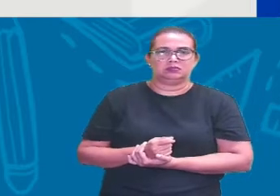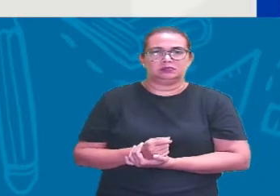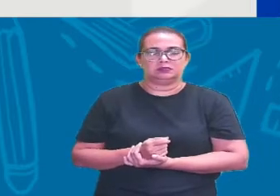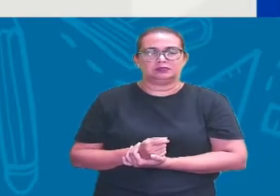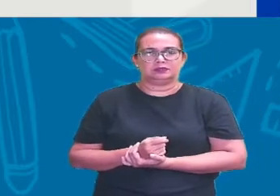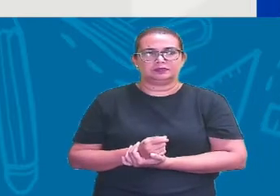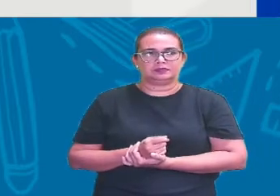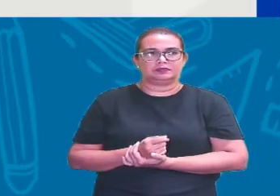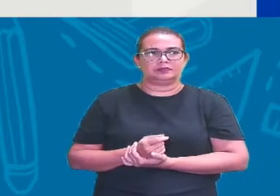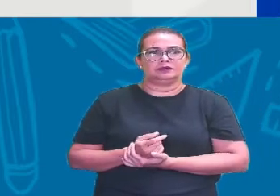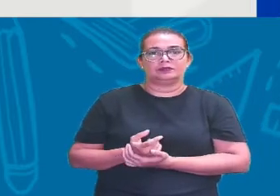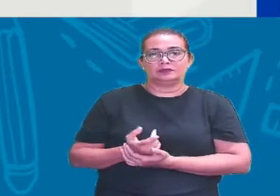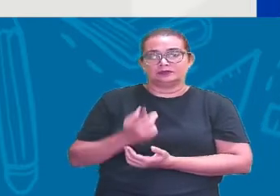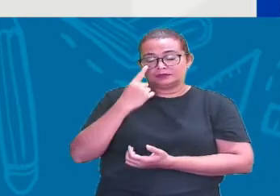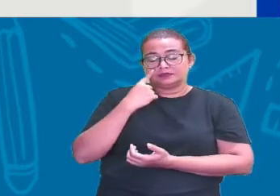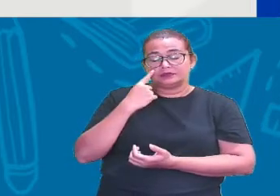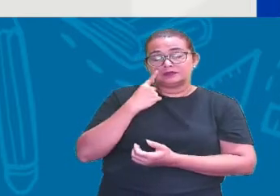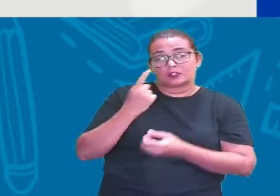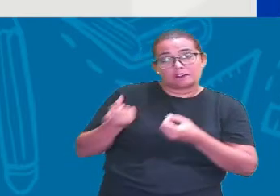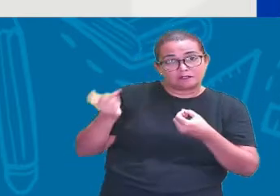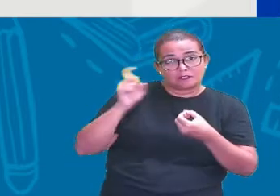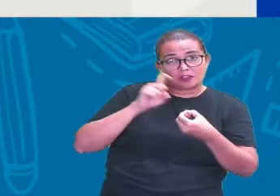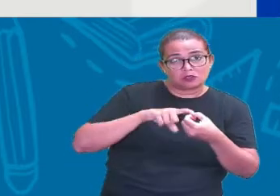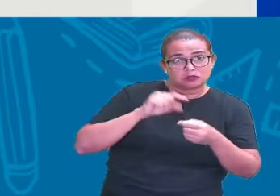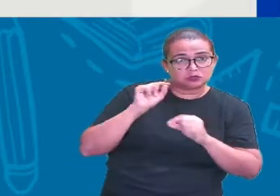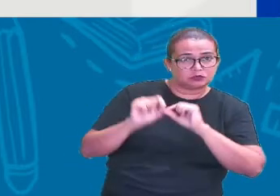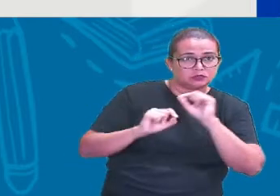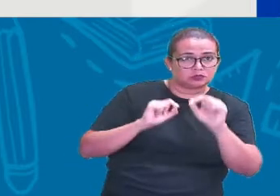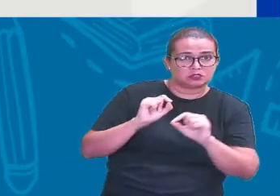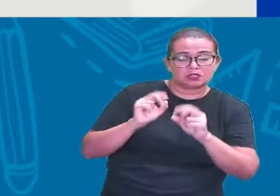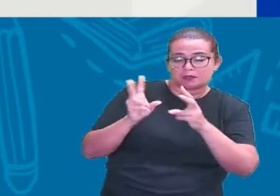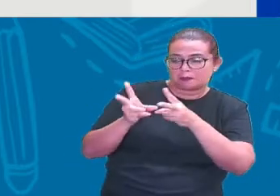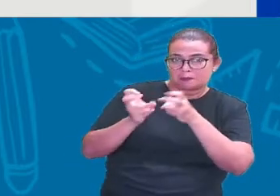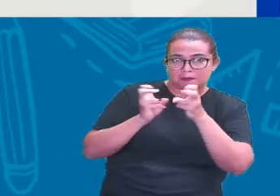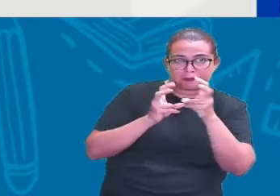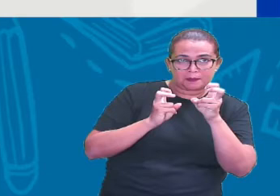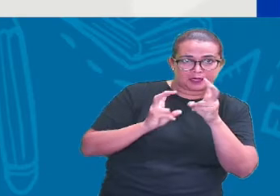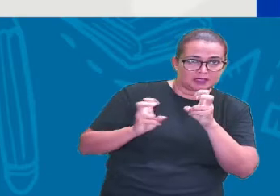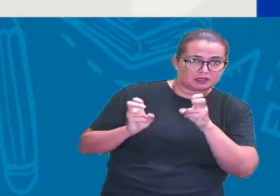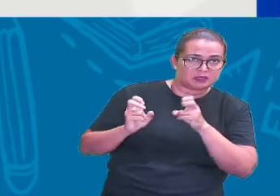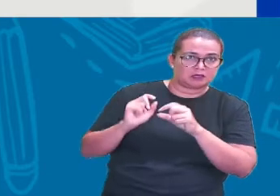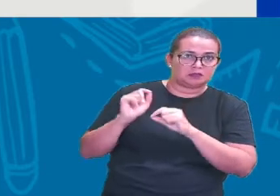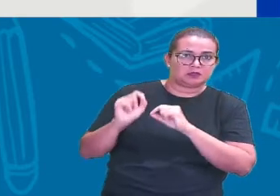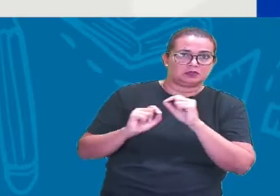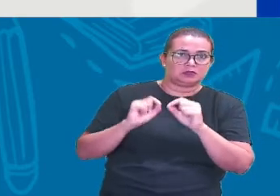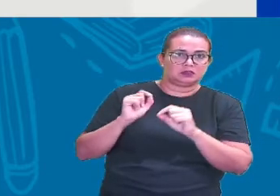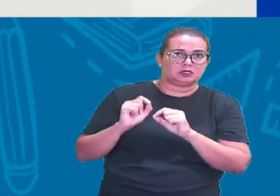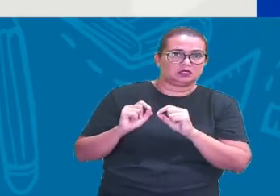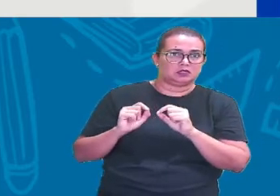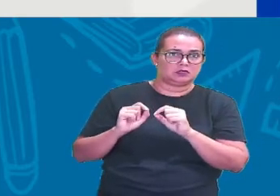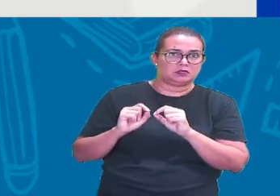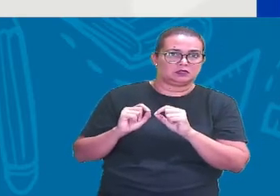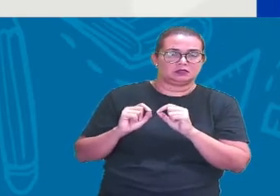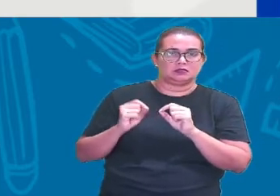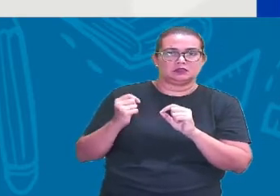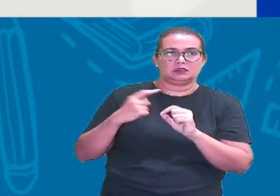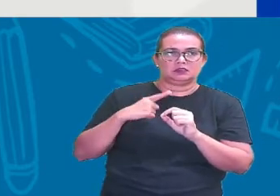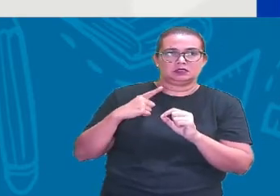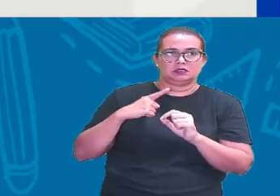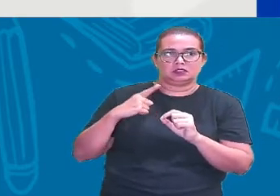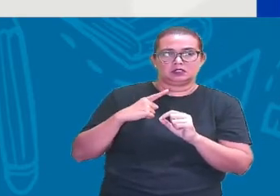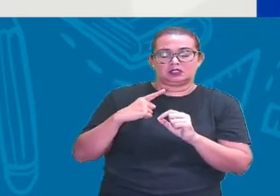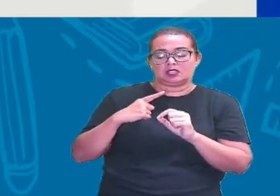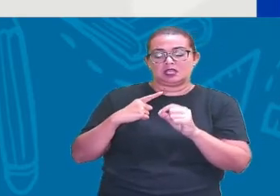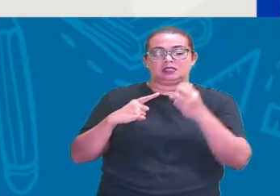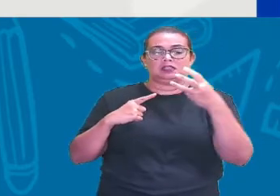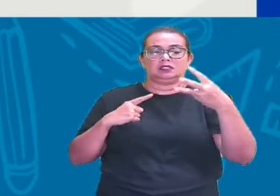Ó, voltando aqui, o que vamos ter? Vamos observar aqui, ó, o número, os múltiplos de